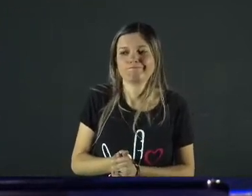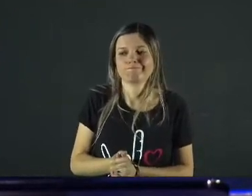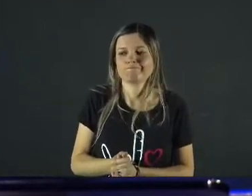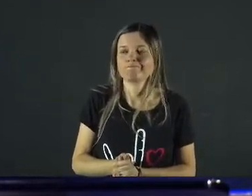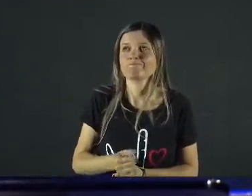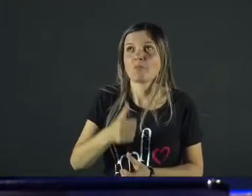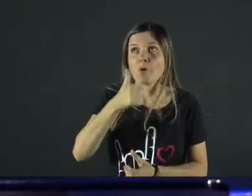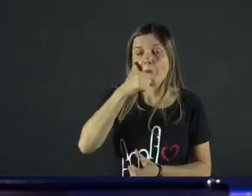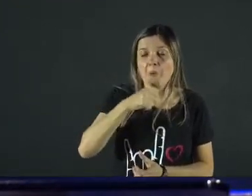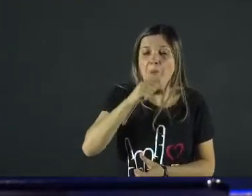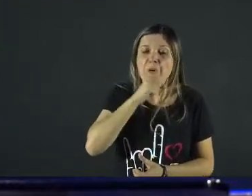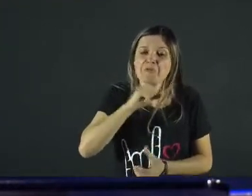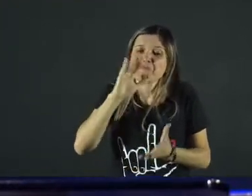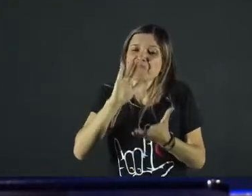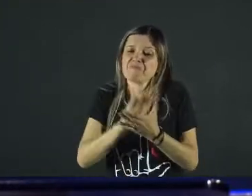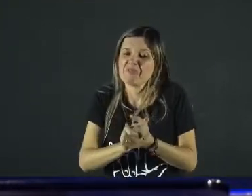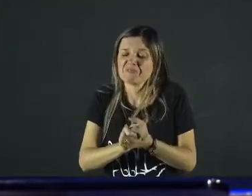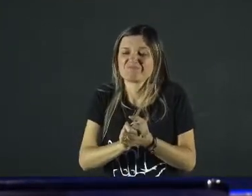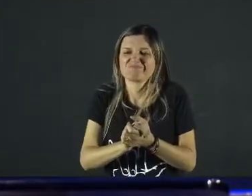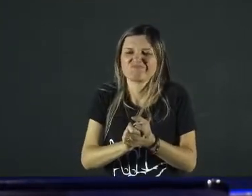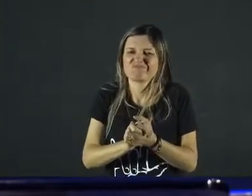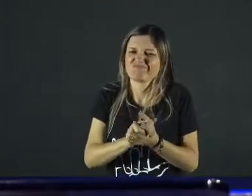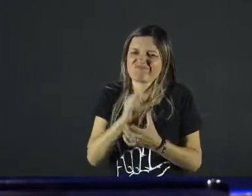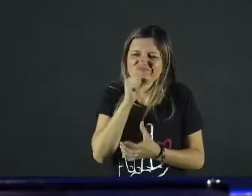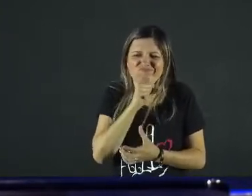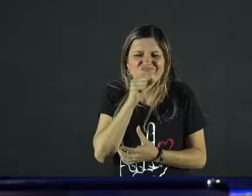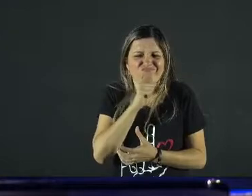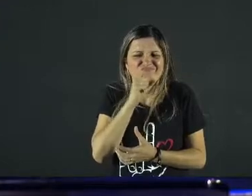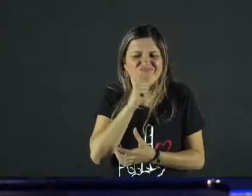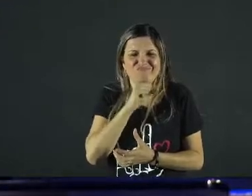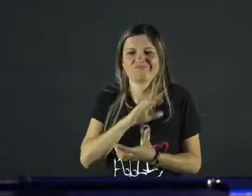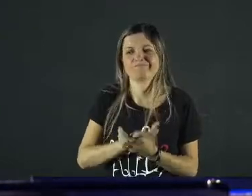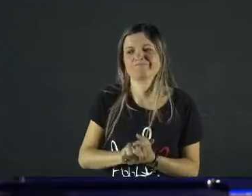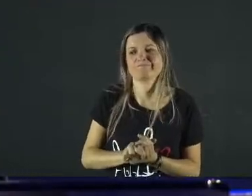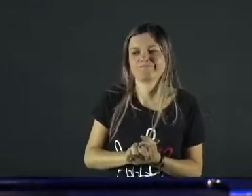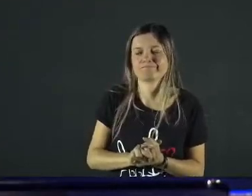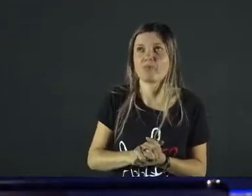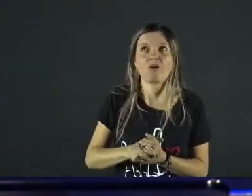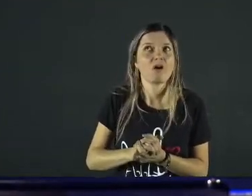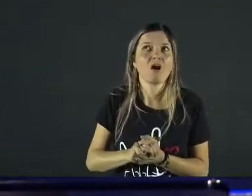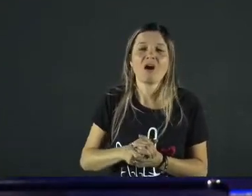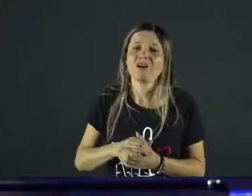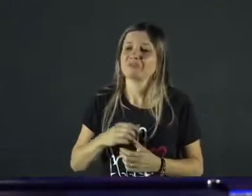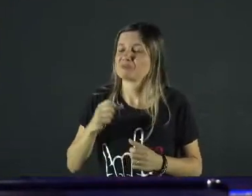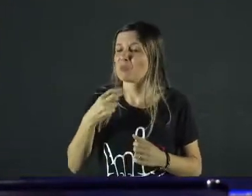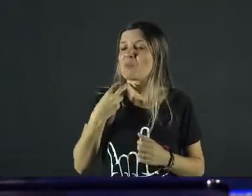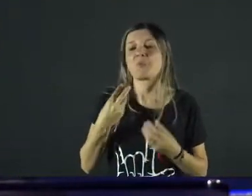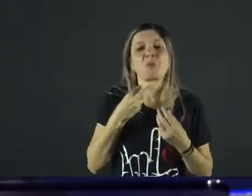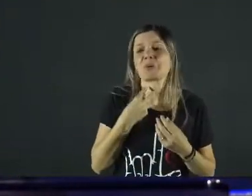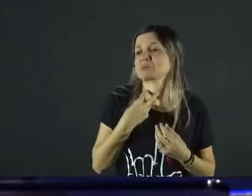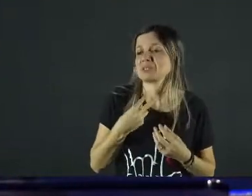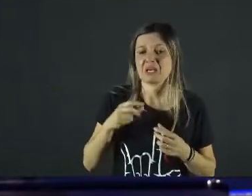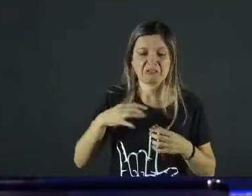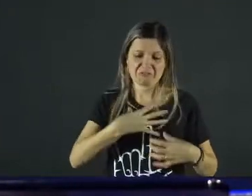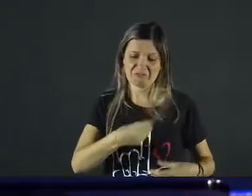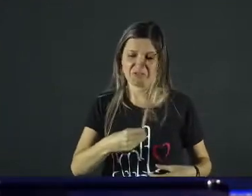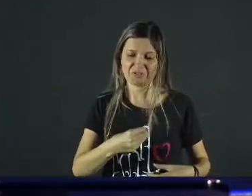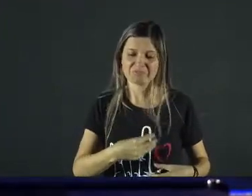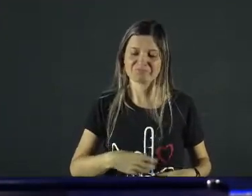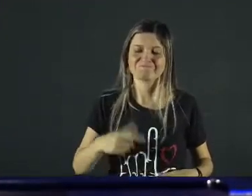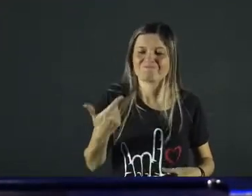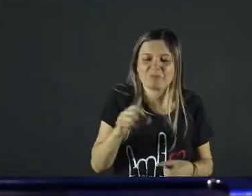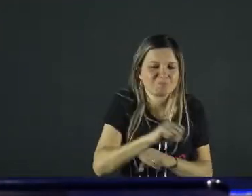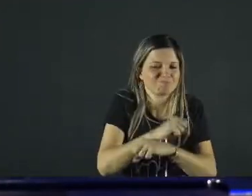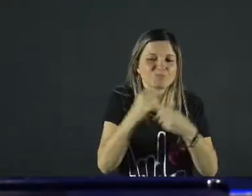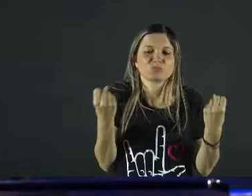O marido dela já é avançado em idade. Você sabe o que é impossível para Deus? Nada, meu